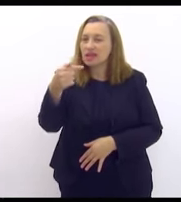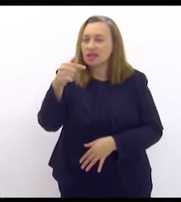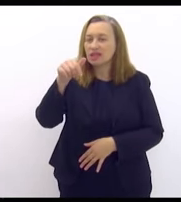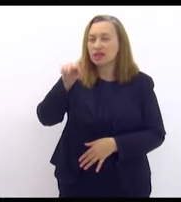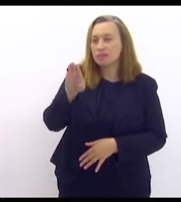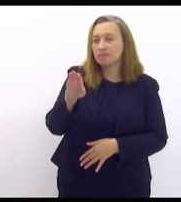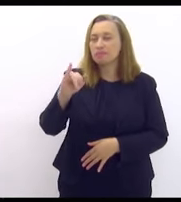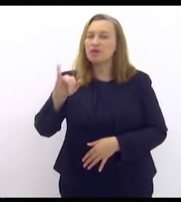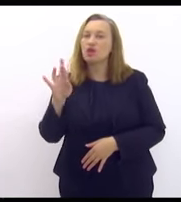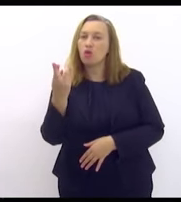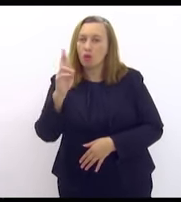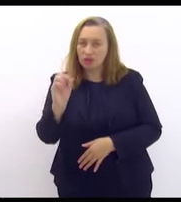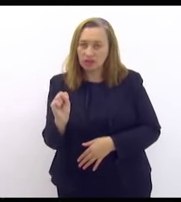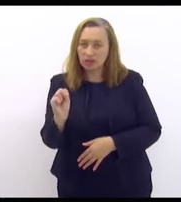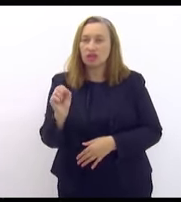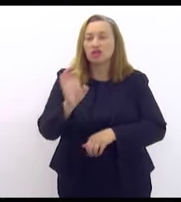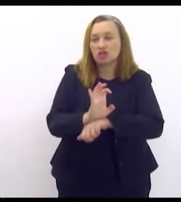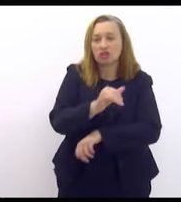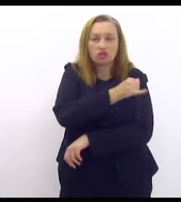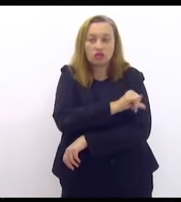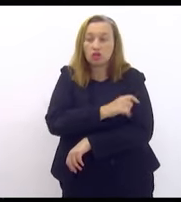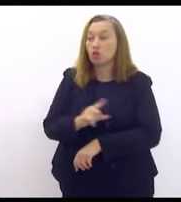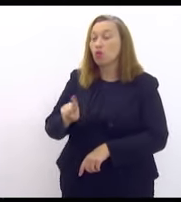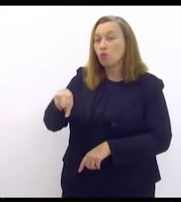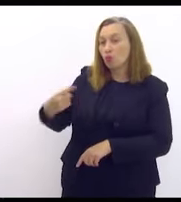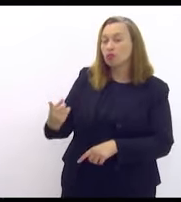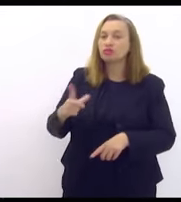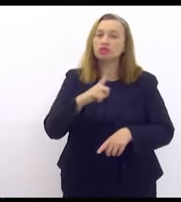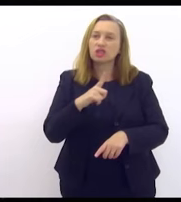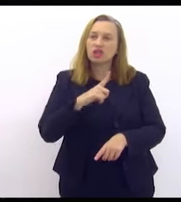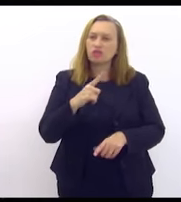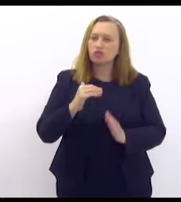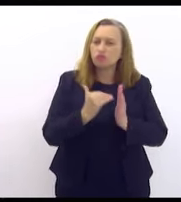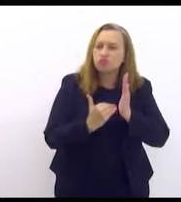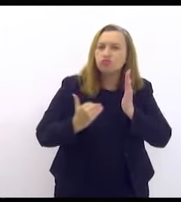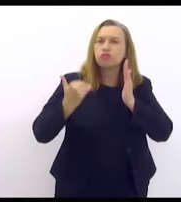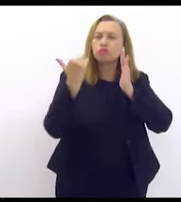Rio de Janeiro. Por outro lado, houve um aumento de